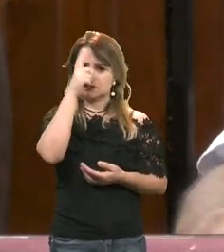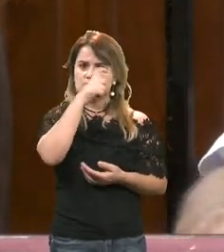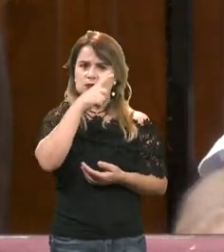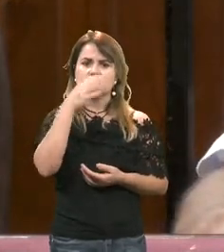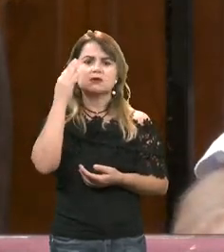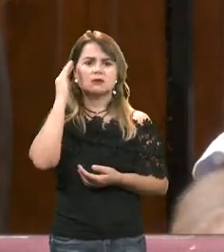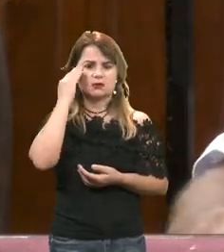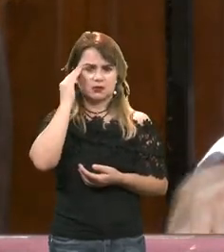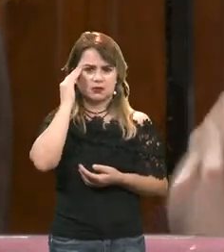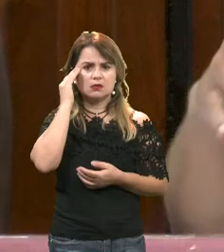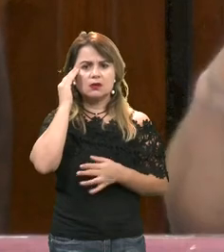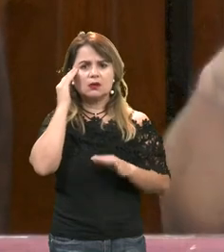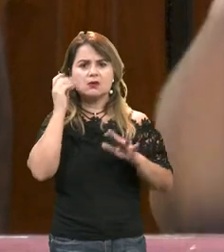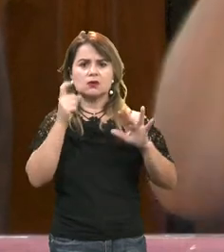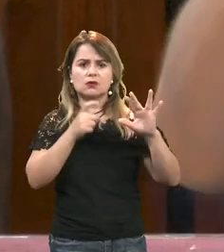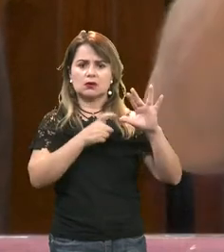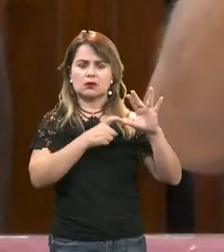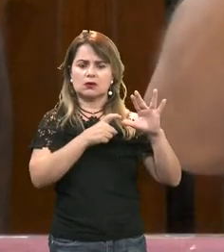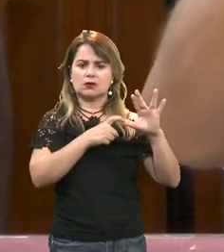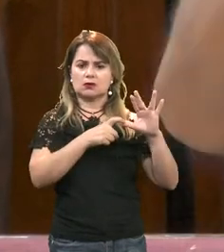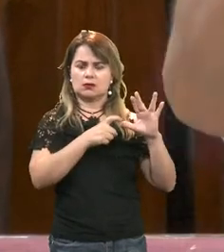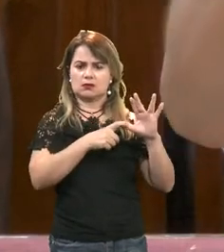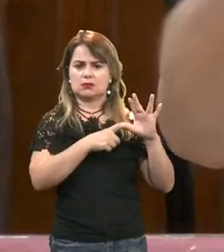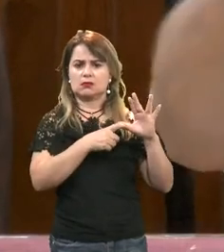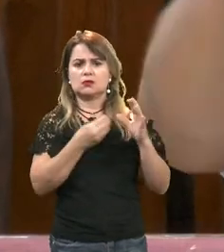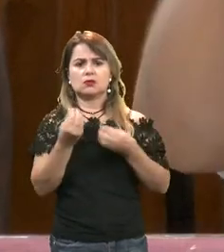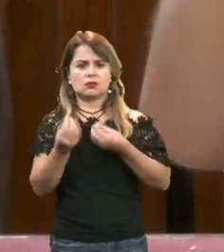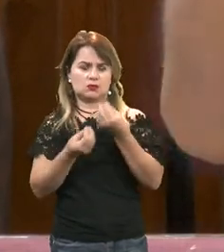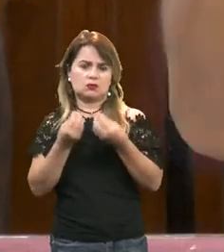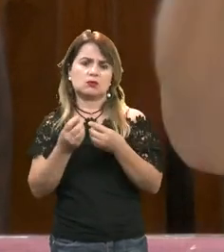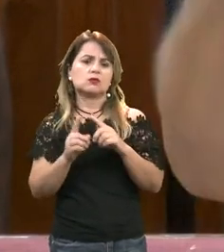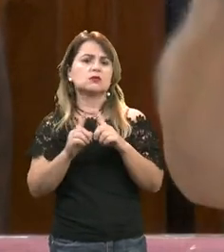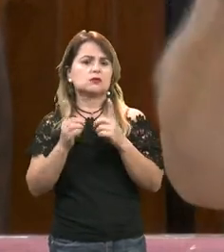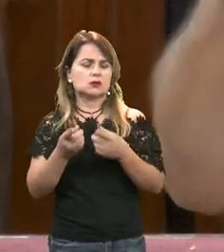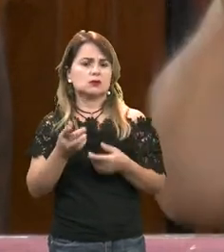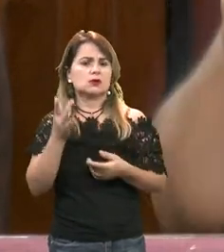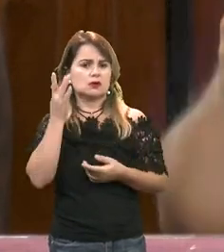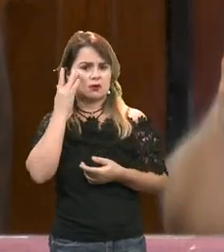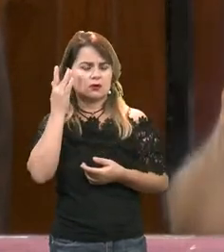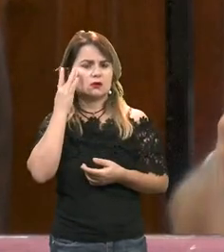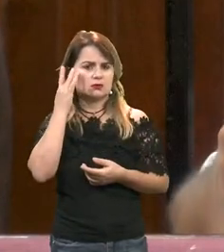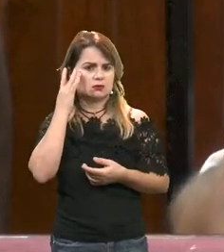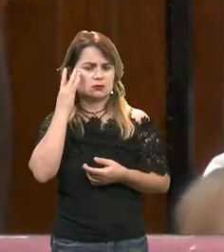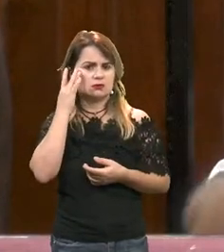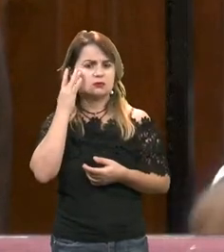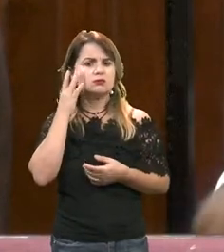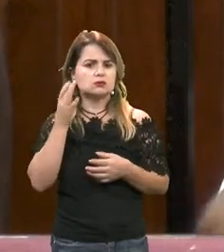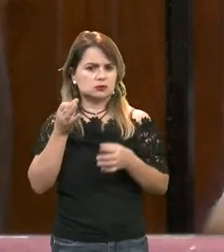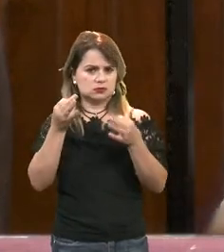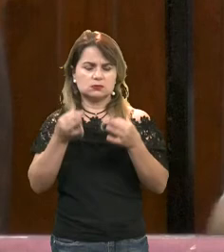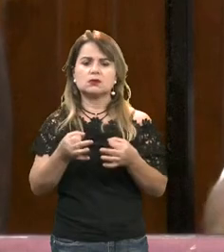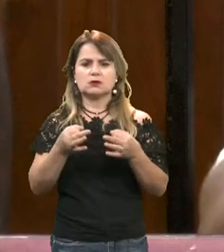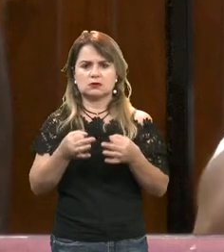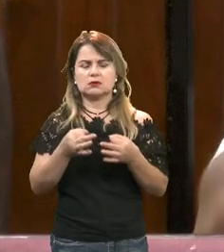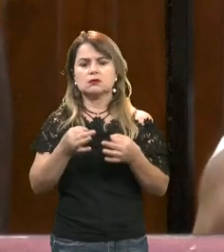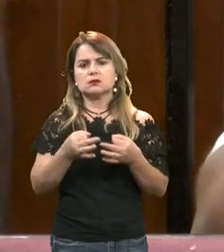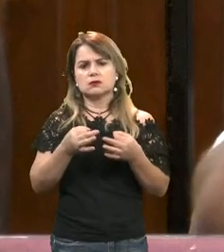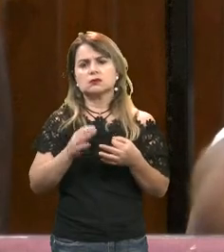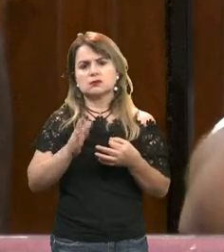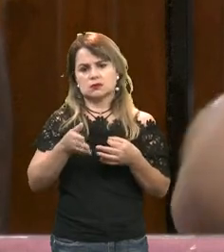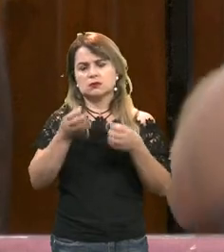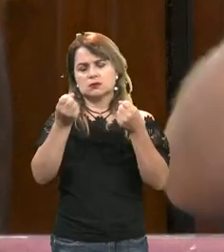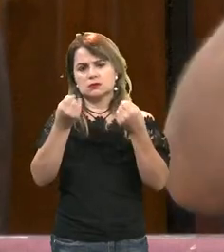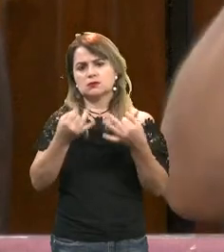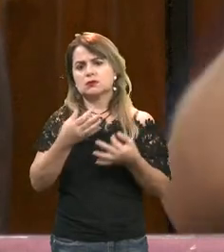canabidiol, mas eu acho que é uma solução, é um caminho, a boa explicação do Dr. Joaquim. Aí